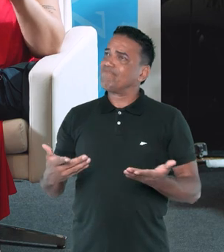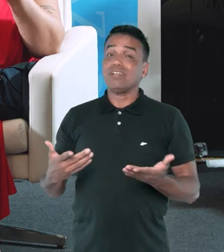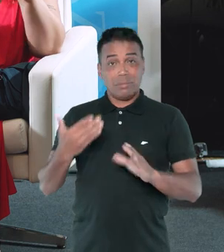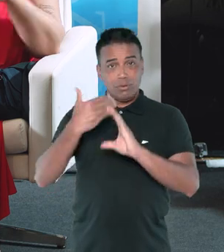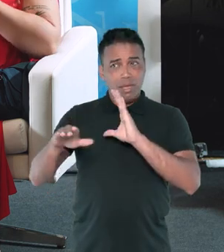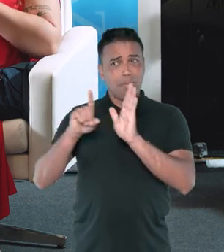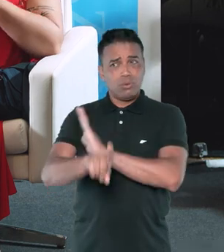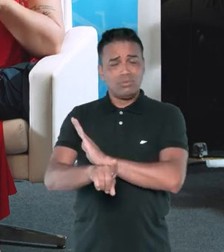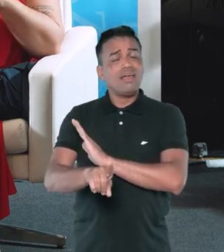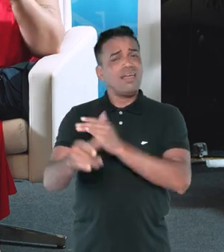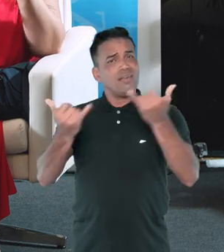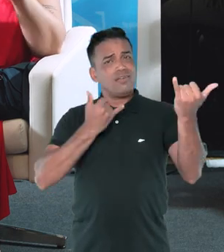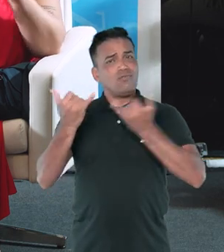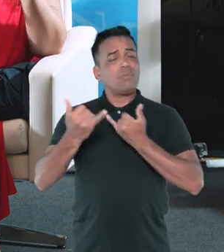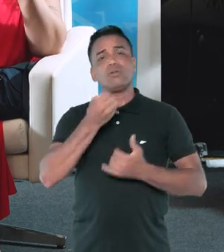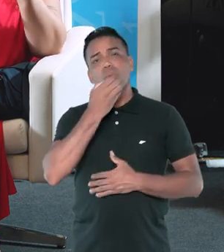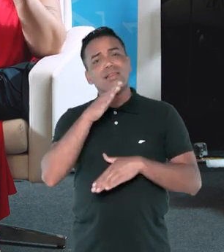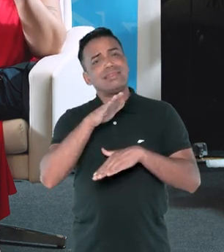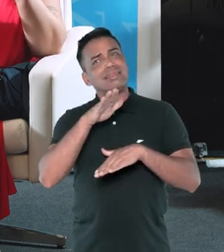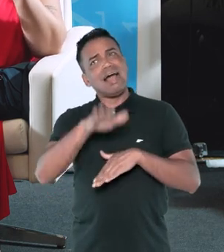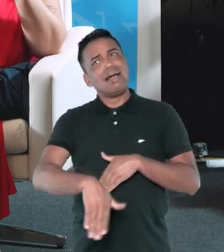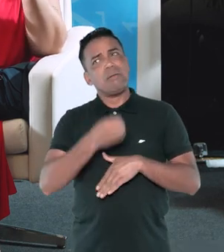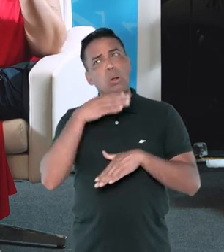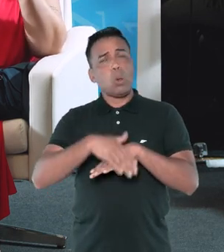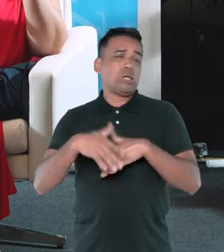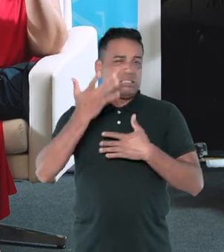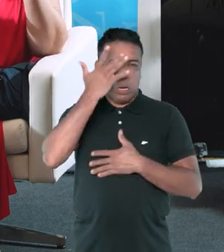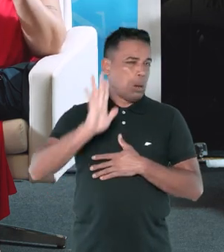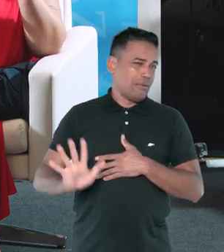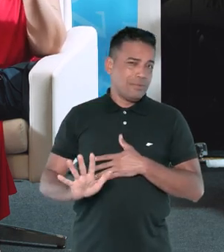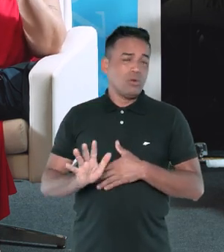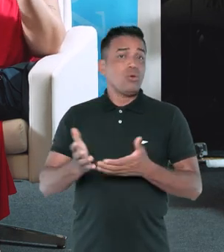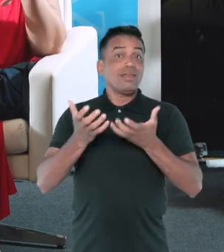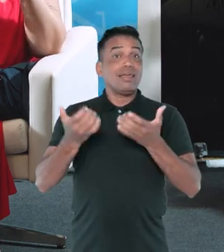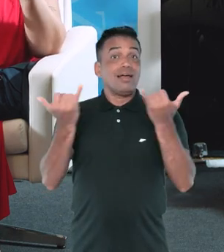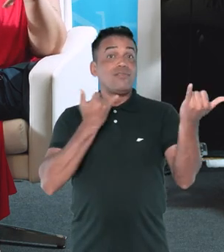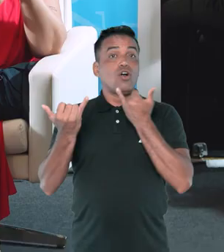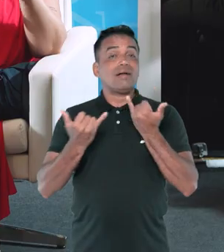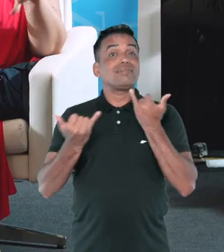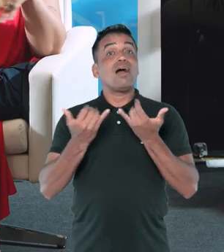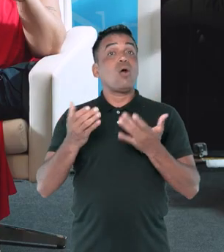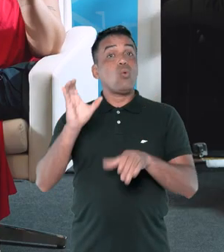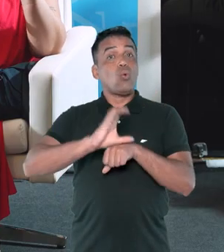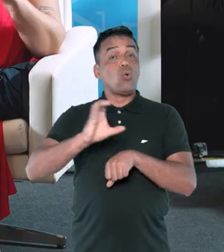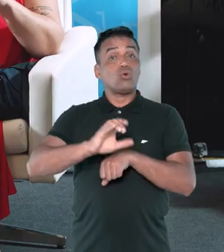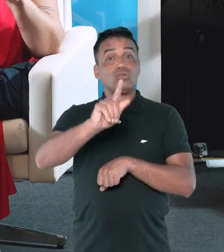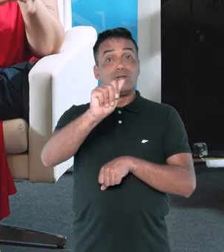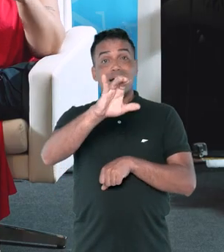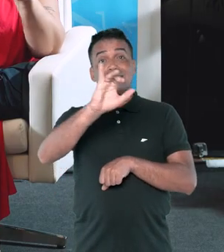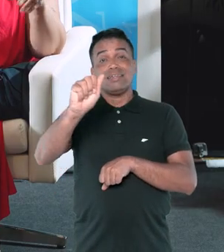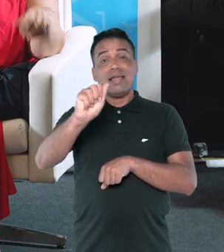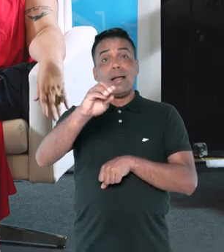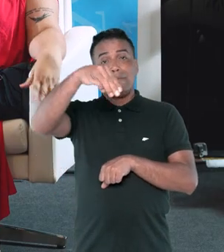mandei um e-mail perguntando informação. Boa tarde, boa noite, sei lá o que era. Queria saber informação sobre o curso com Garcia Marques. A pessoa respondeu,